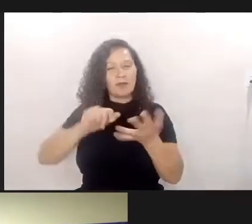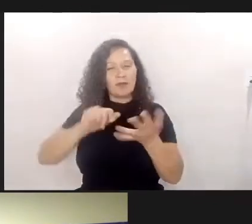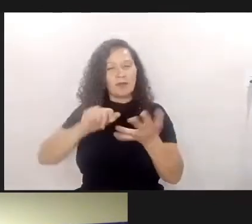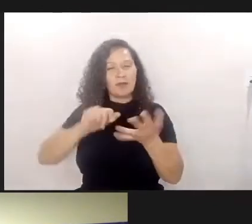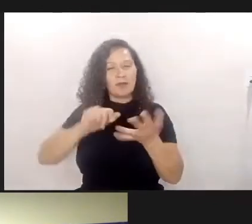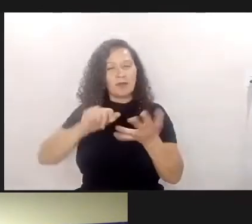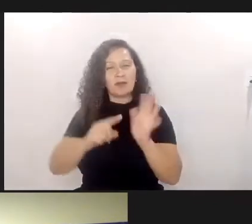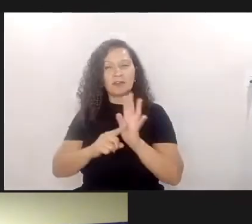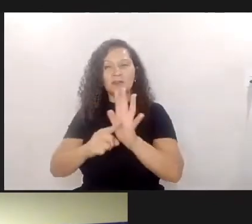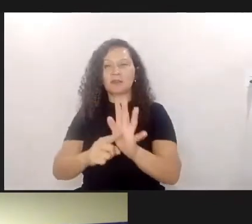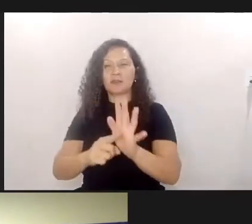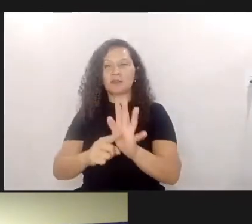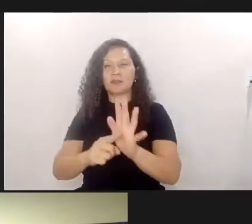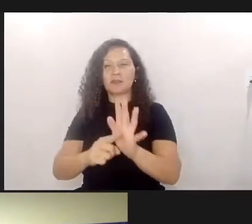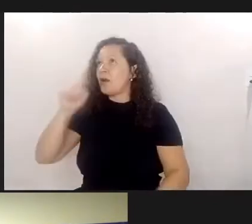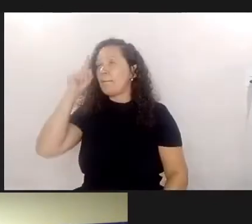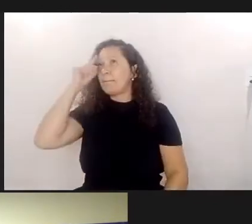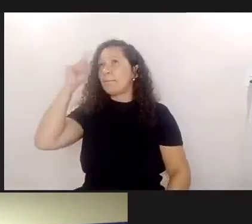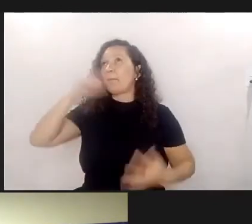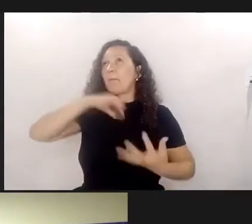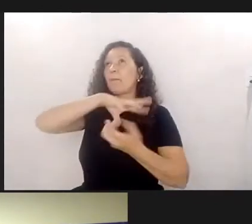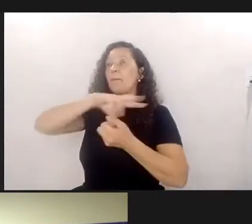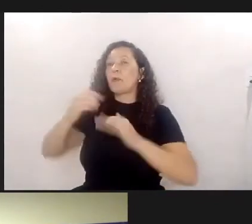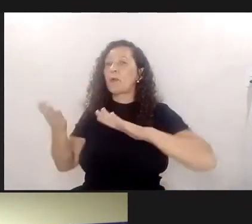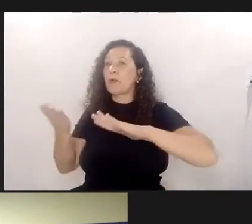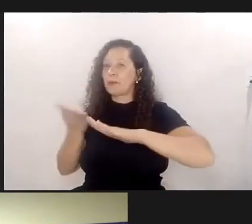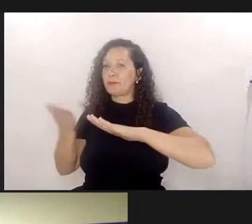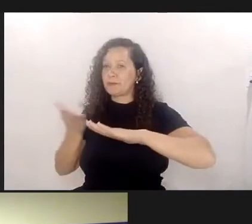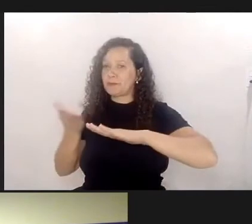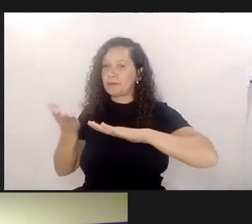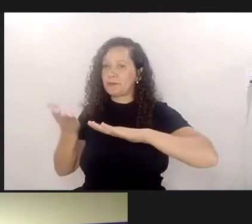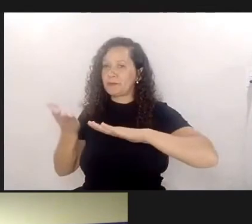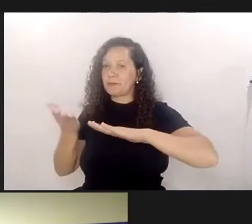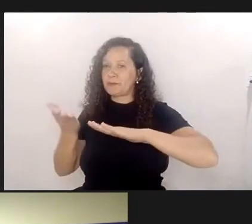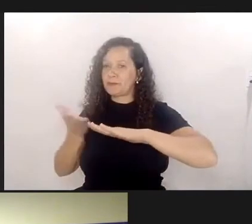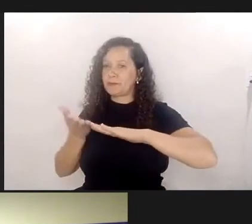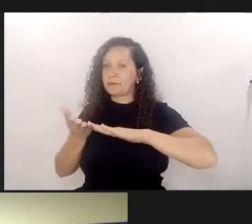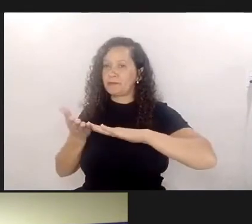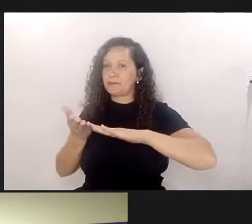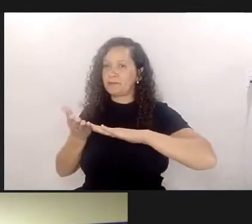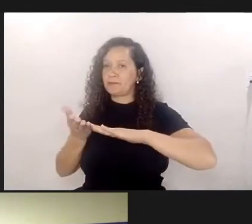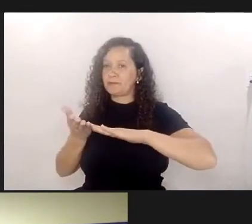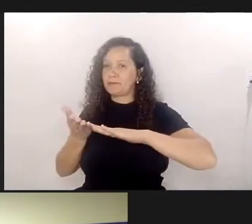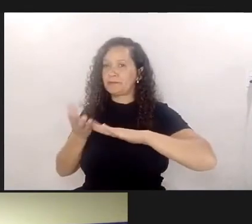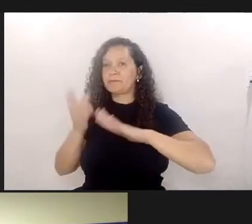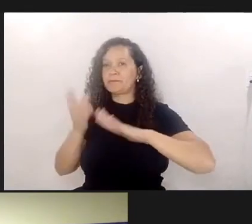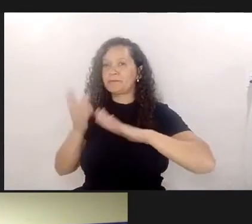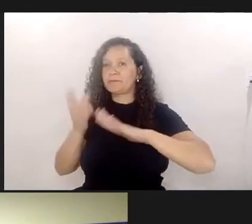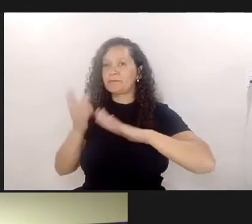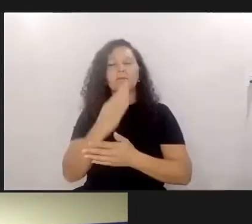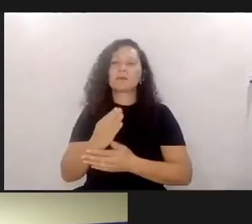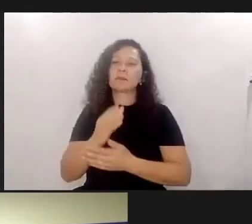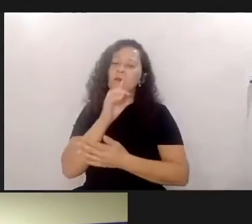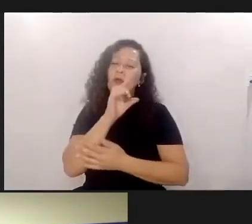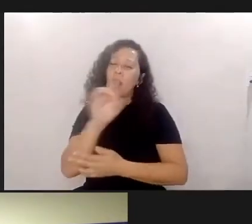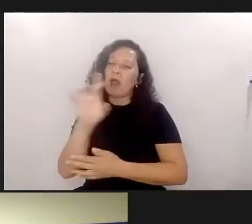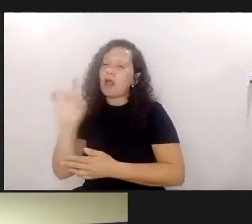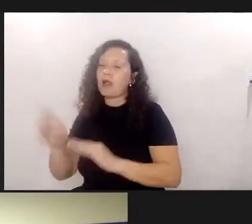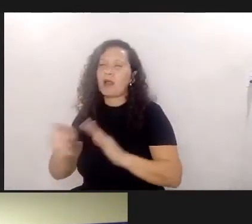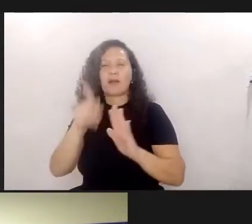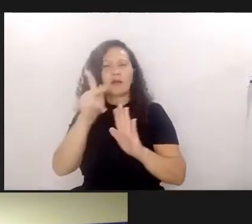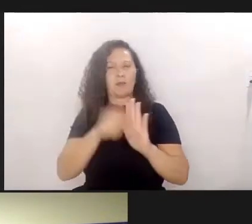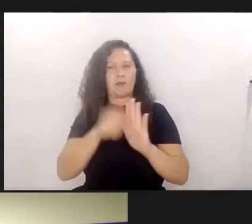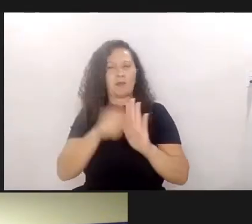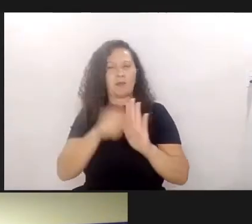que esses projetos não é questão de se aplicar para o Brasil ou não. Cada um desses projetos, eles colocam uma maneira